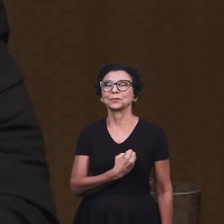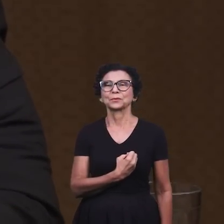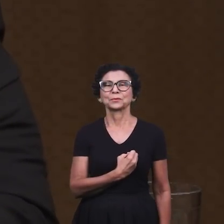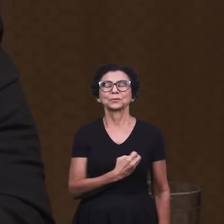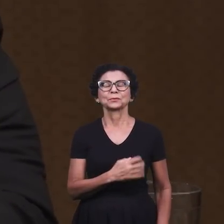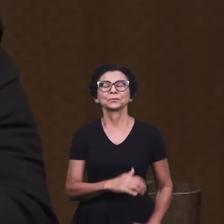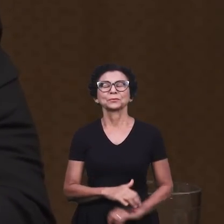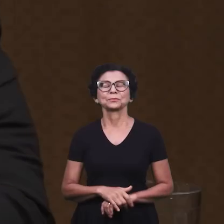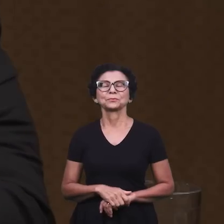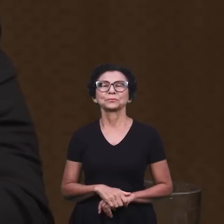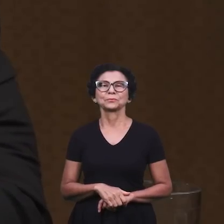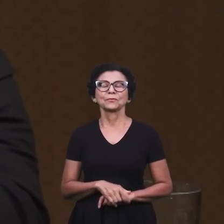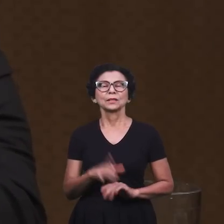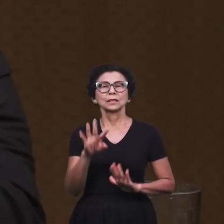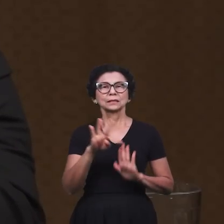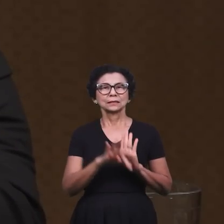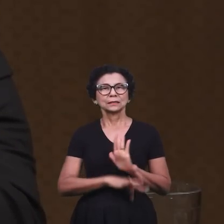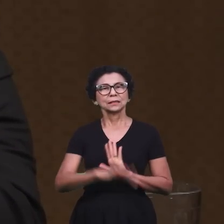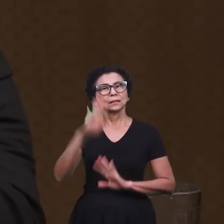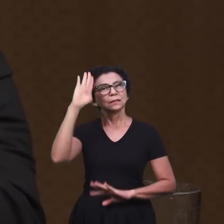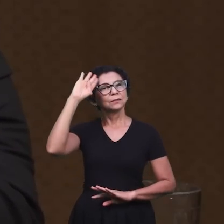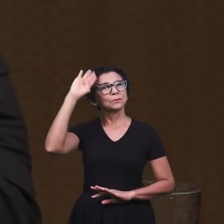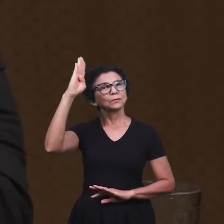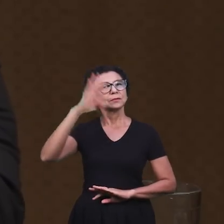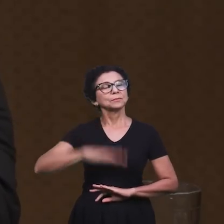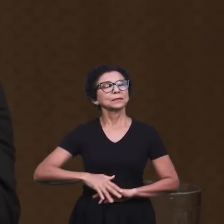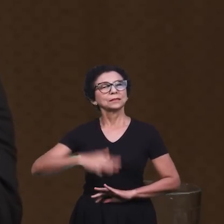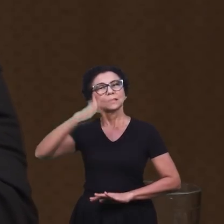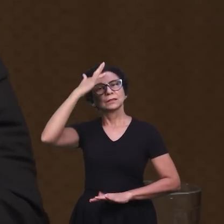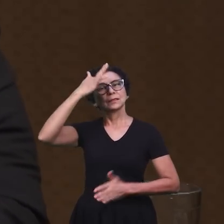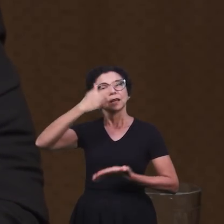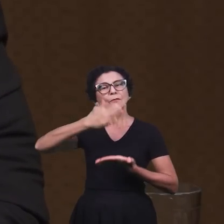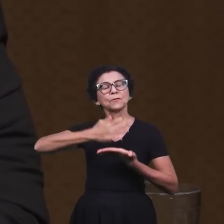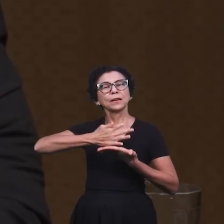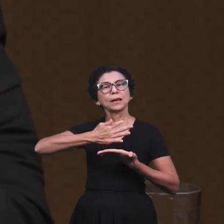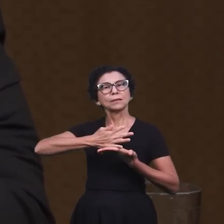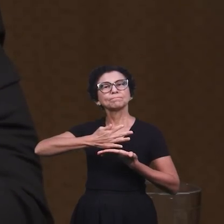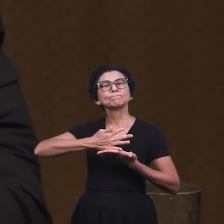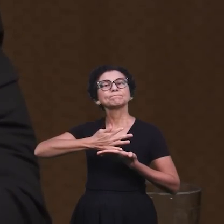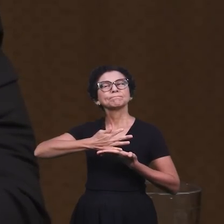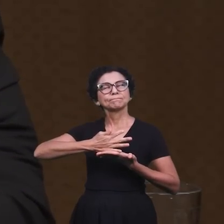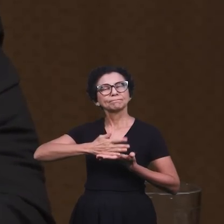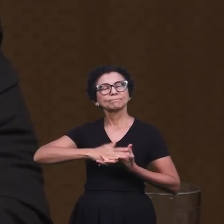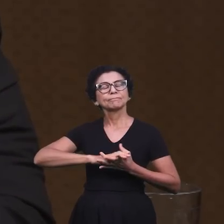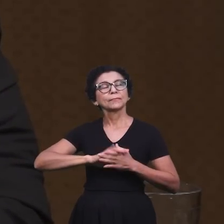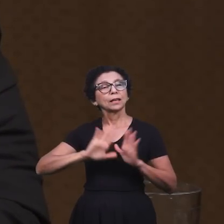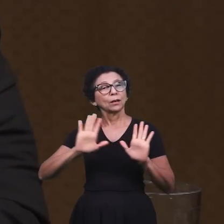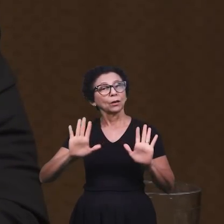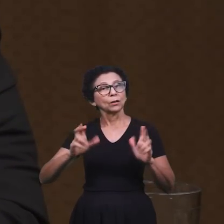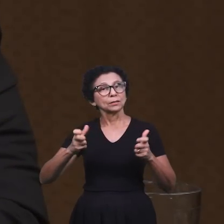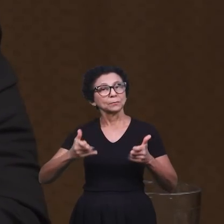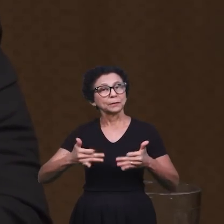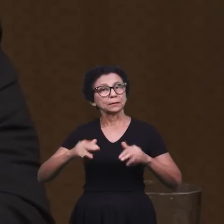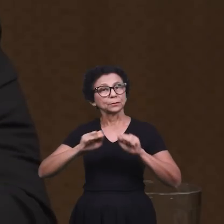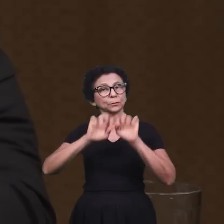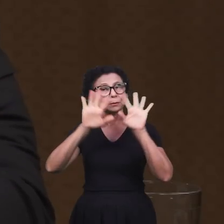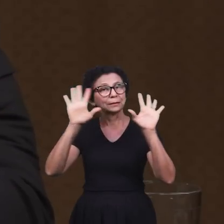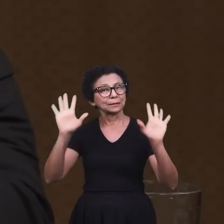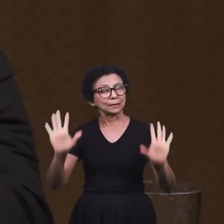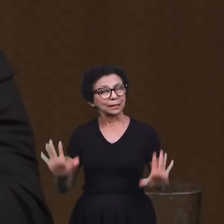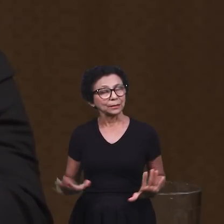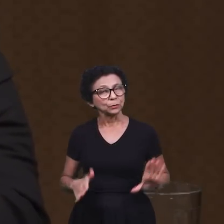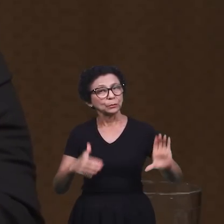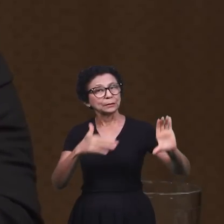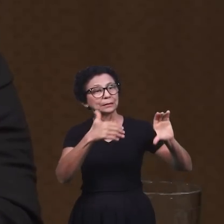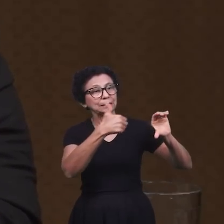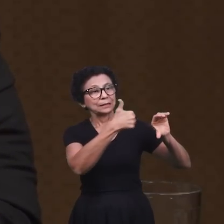texto ele é a base fundamental da fé cristã. Só deixando claro que, como temos aprendido,